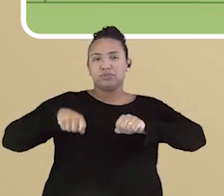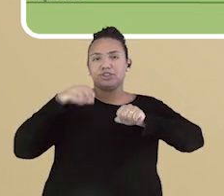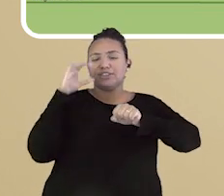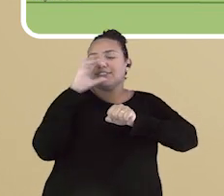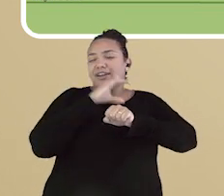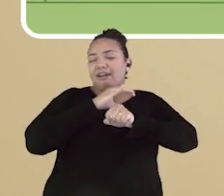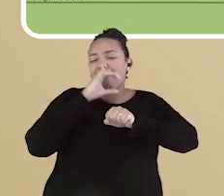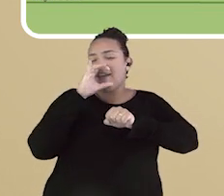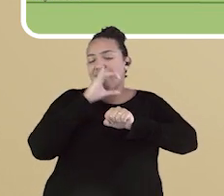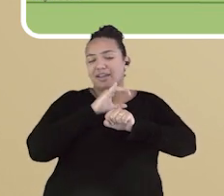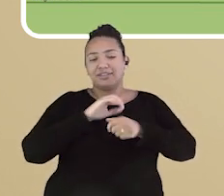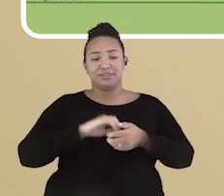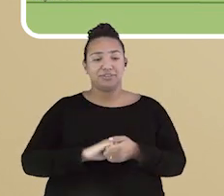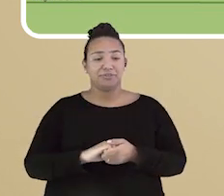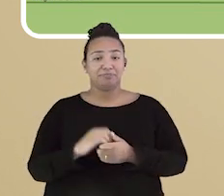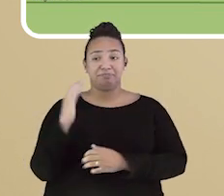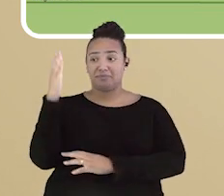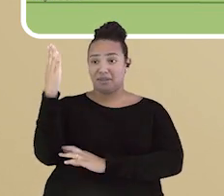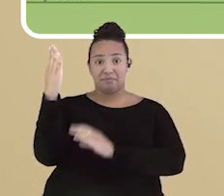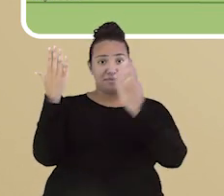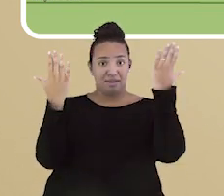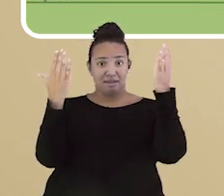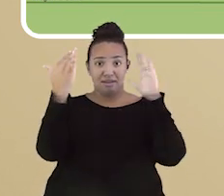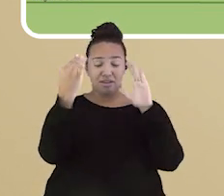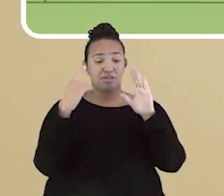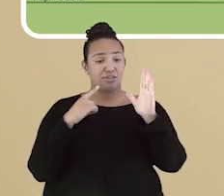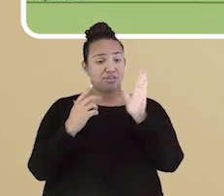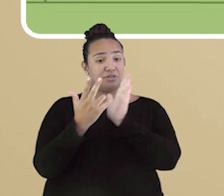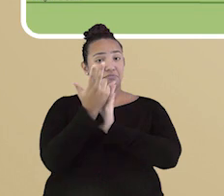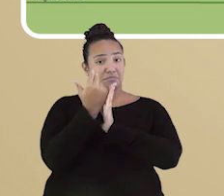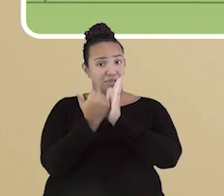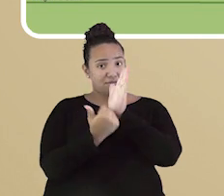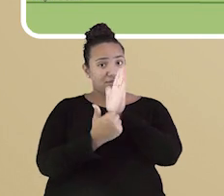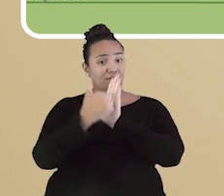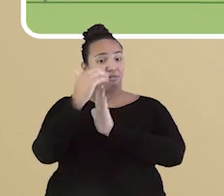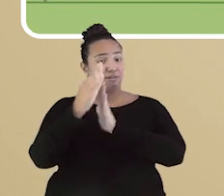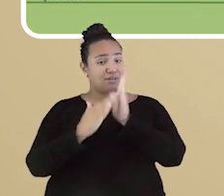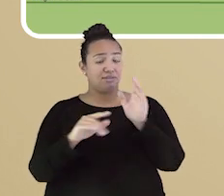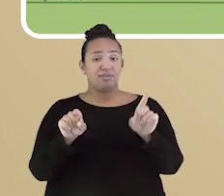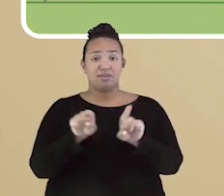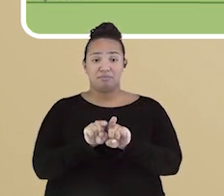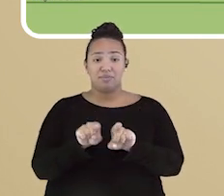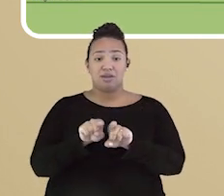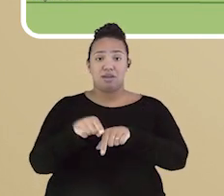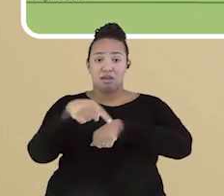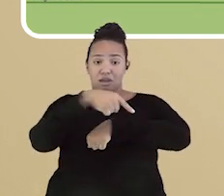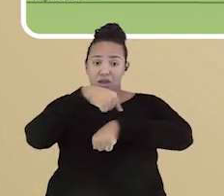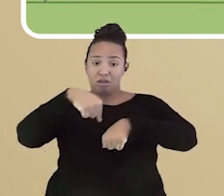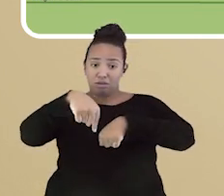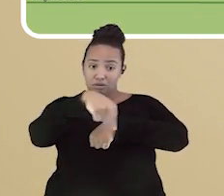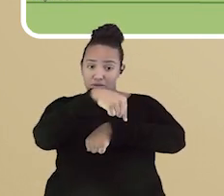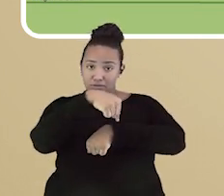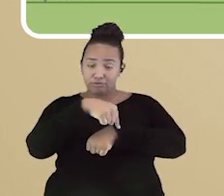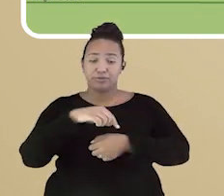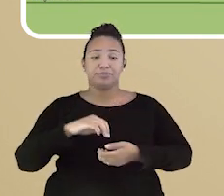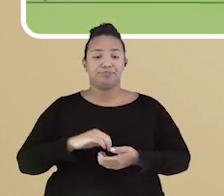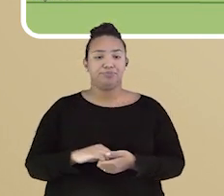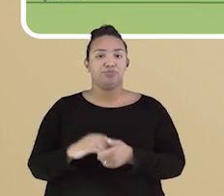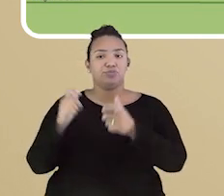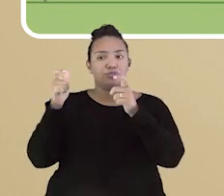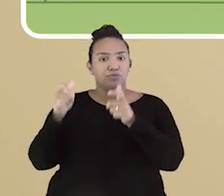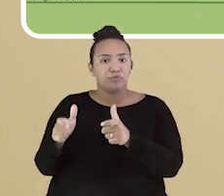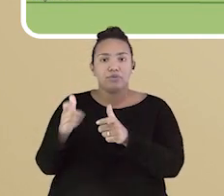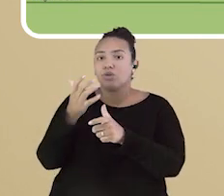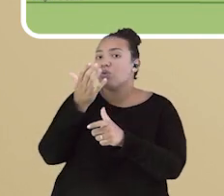estavam repletas de belos quadros e tinha até um relógio. Na sua despensa, que é onde se guarda comida, haviam